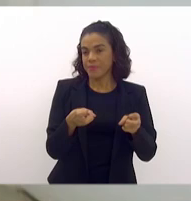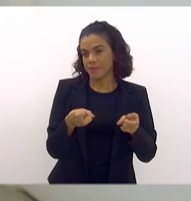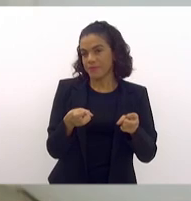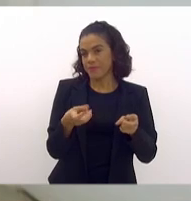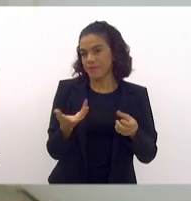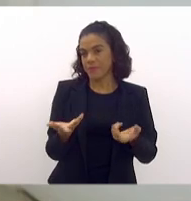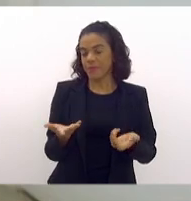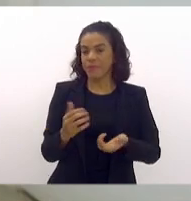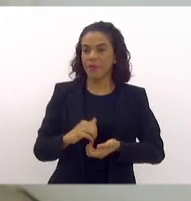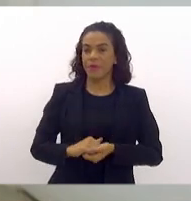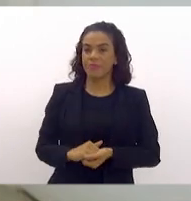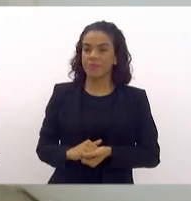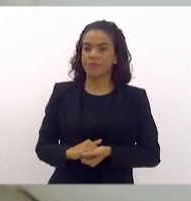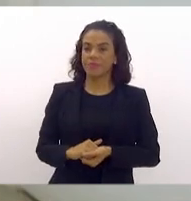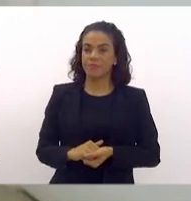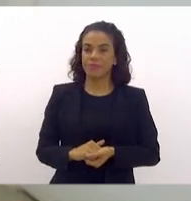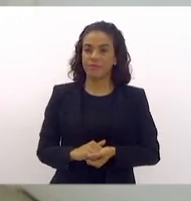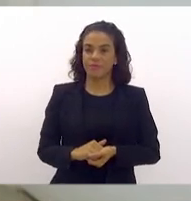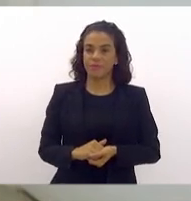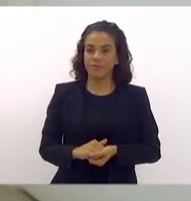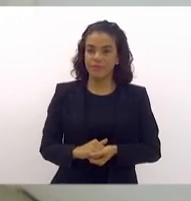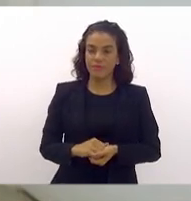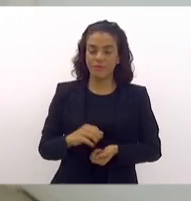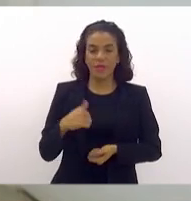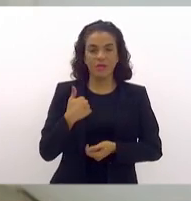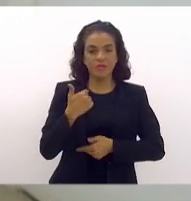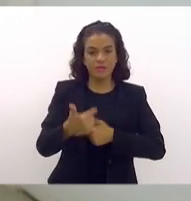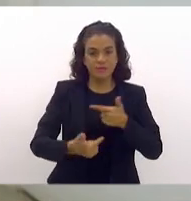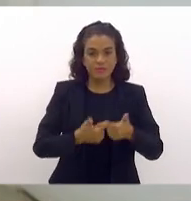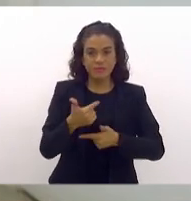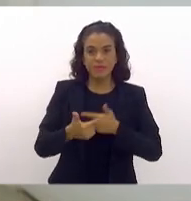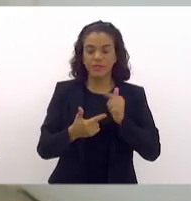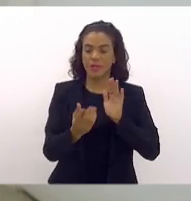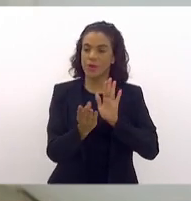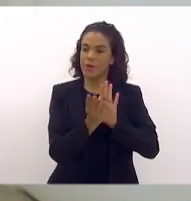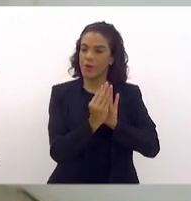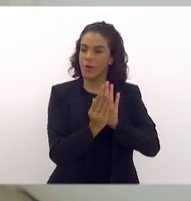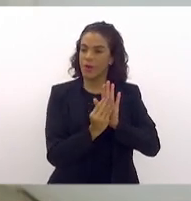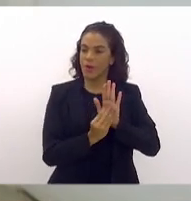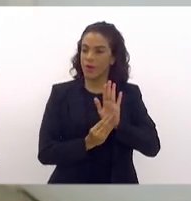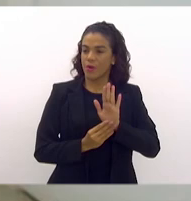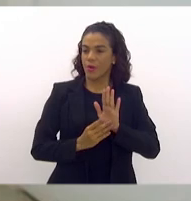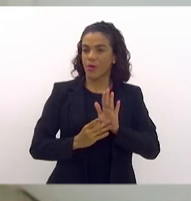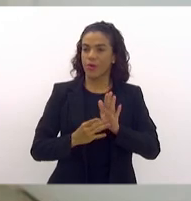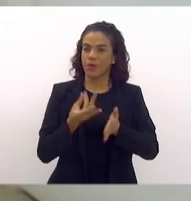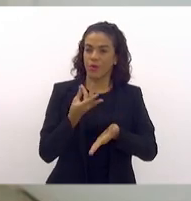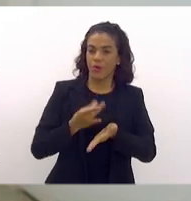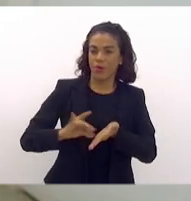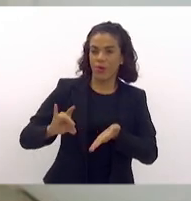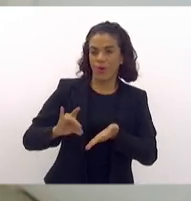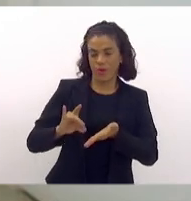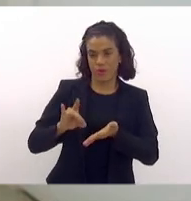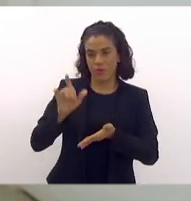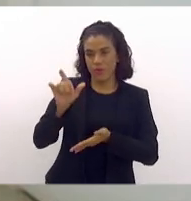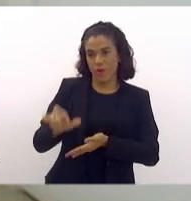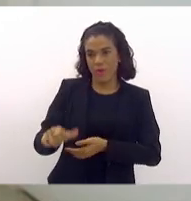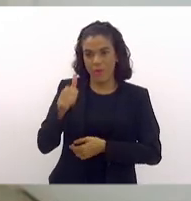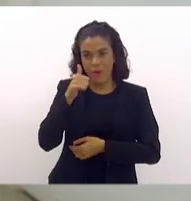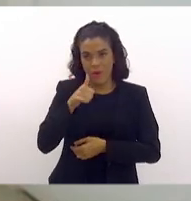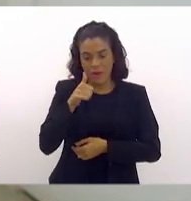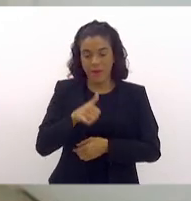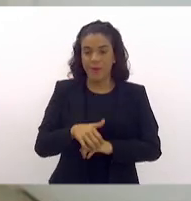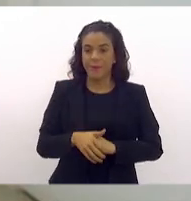do fato de que a gente lida, né, com conteúdos que são misóginos e que incitam a violência